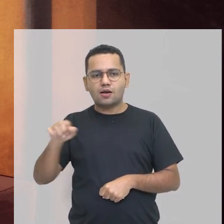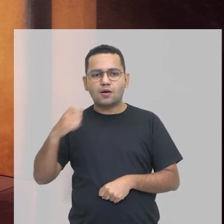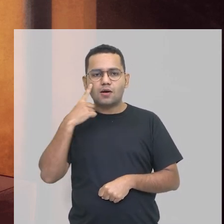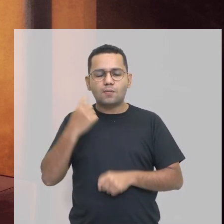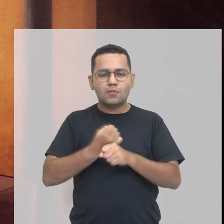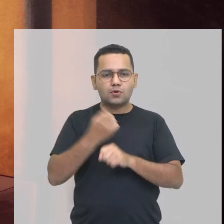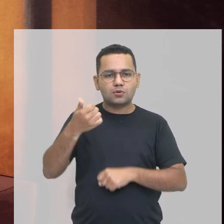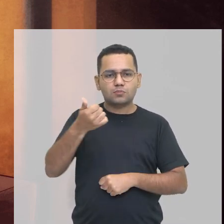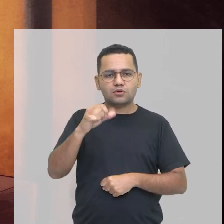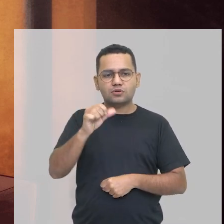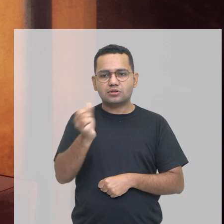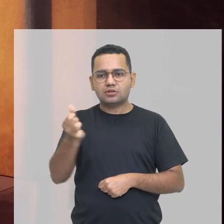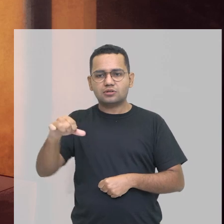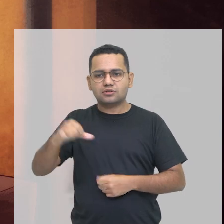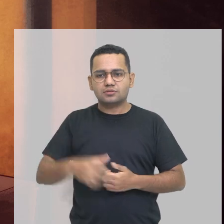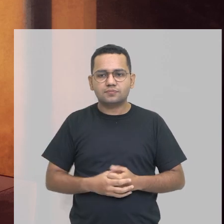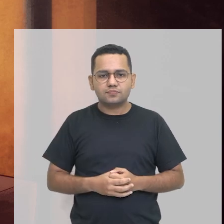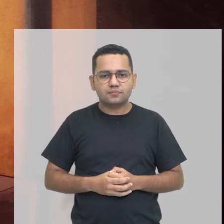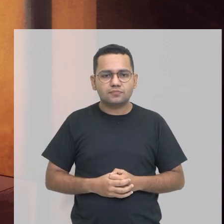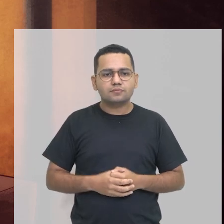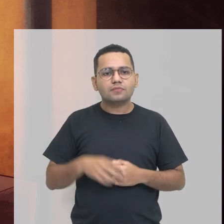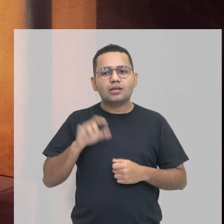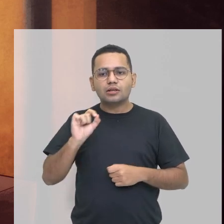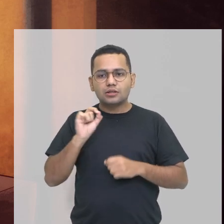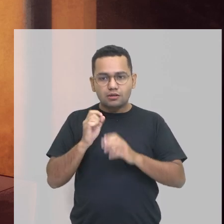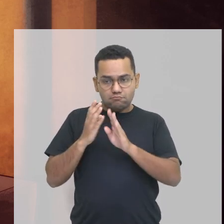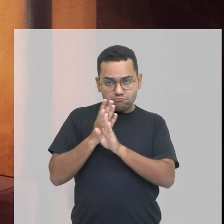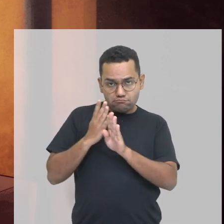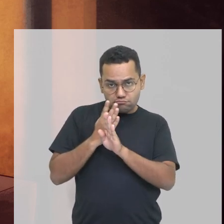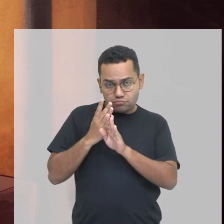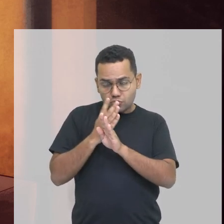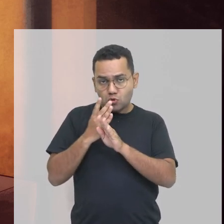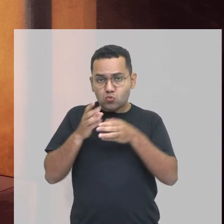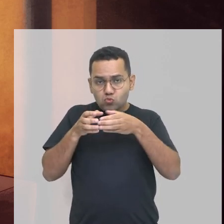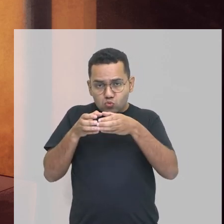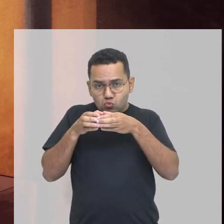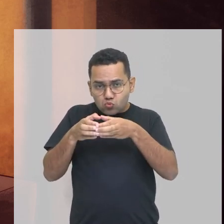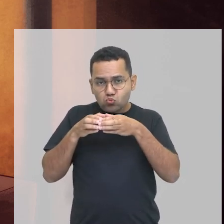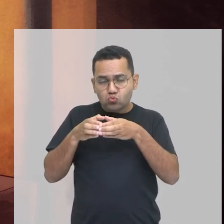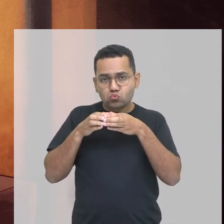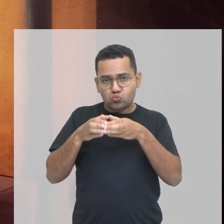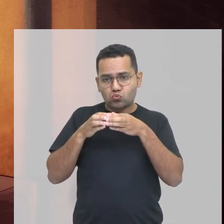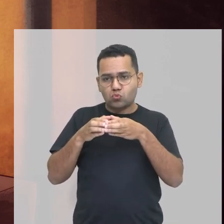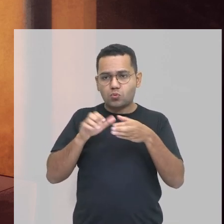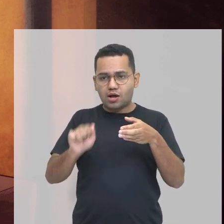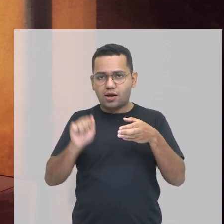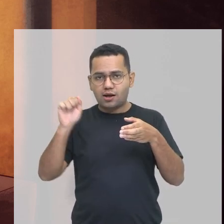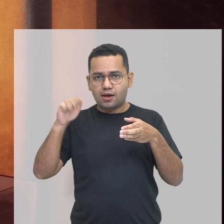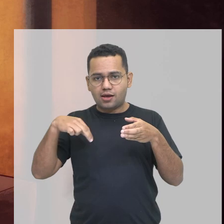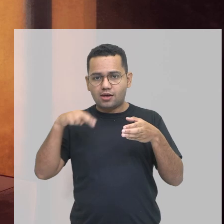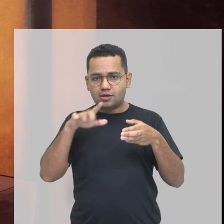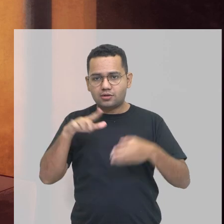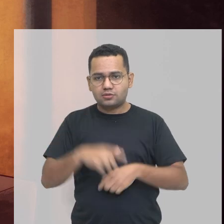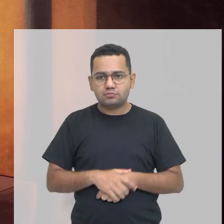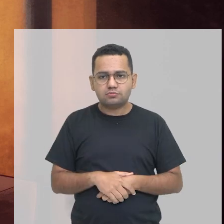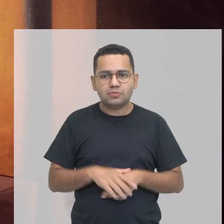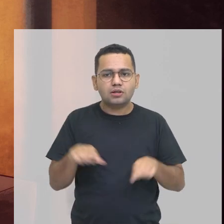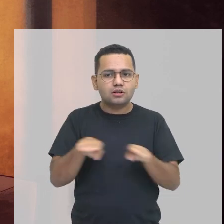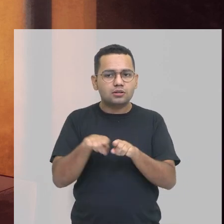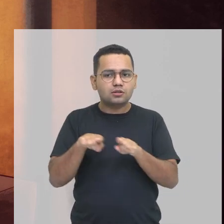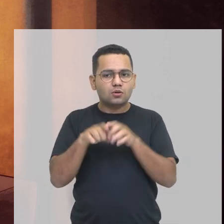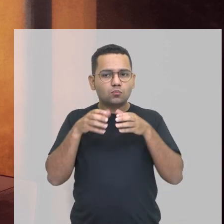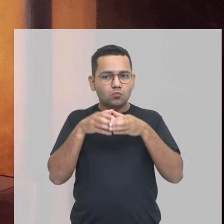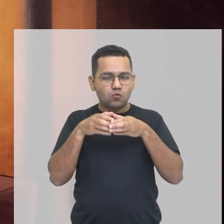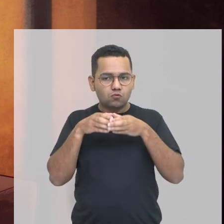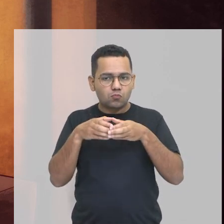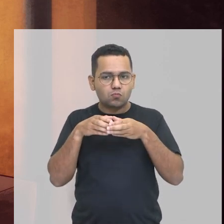1969, que foi sequestrado por guerrilheiros da Ação Libertadora Nacional, ALN, e do Movimento Revolucionário